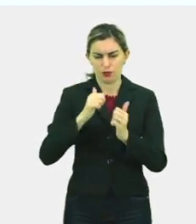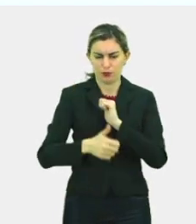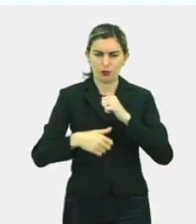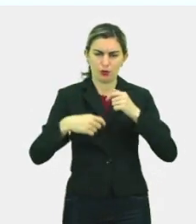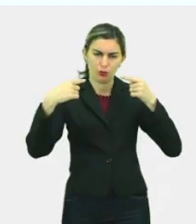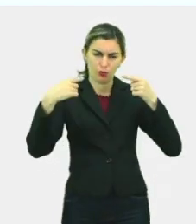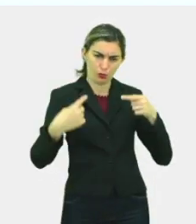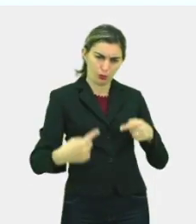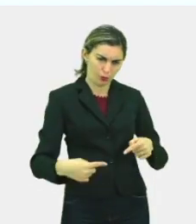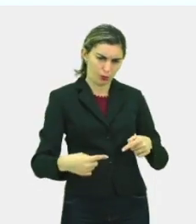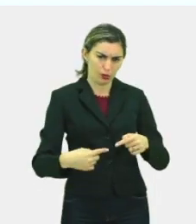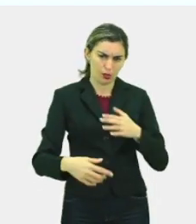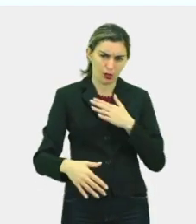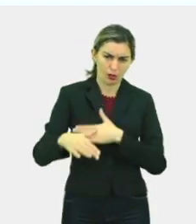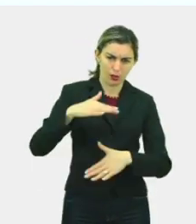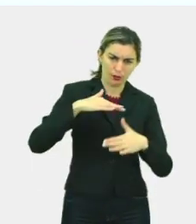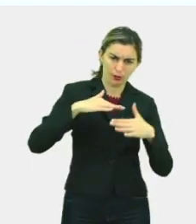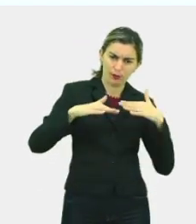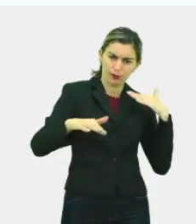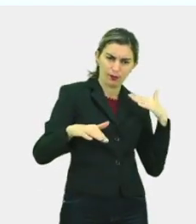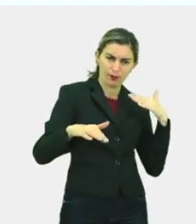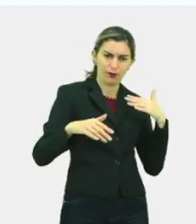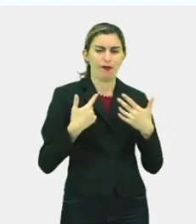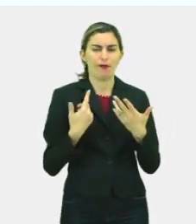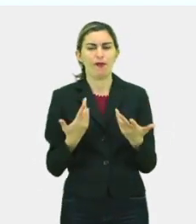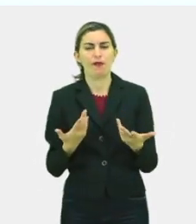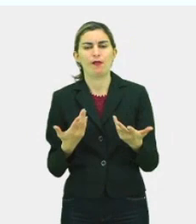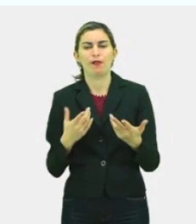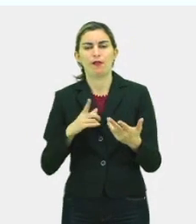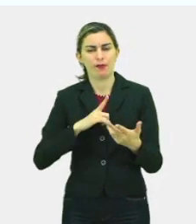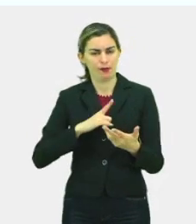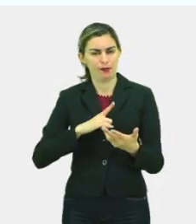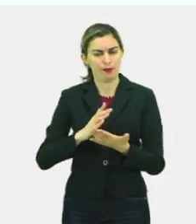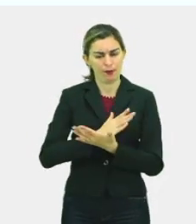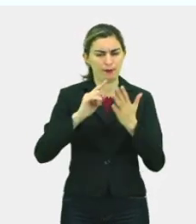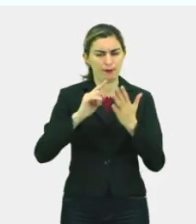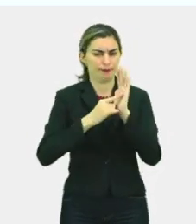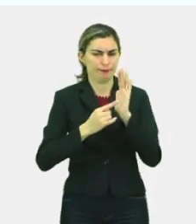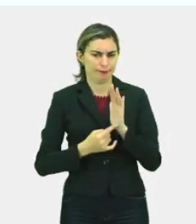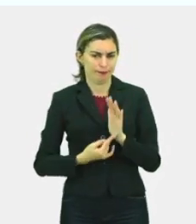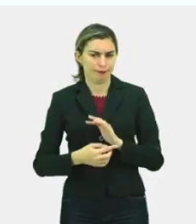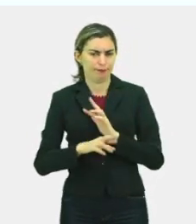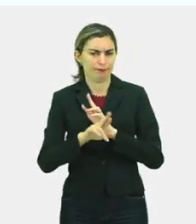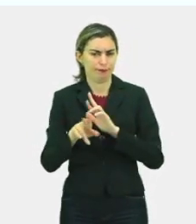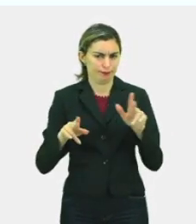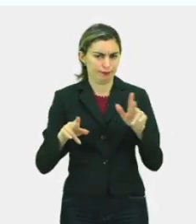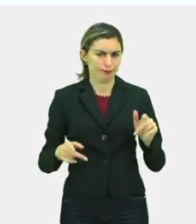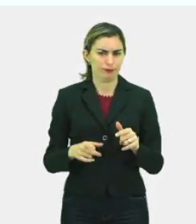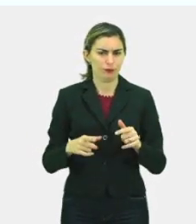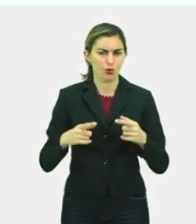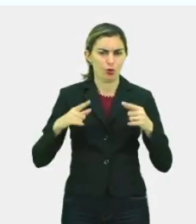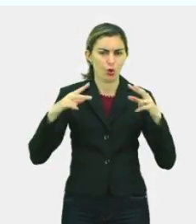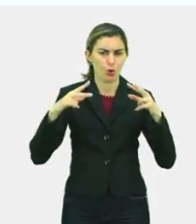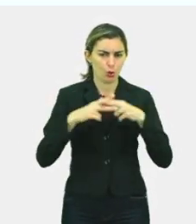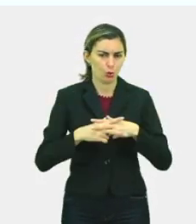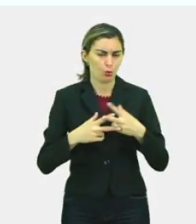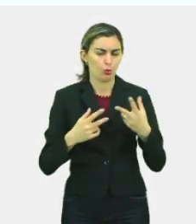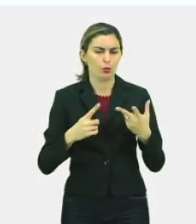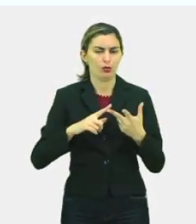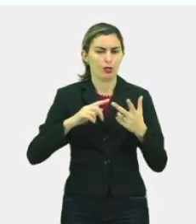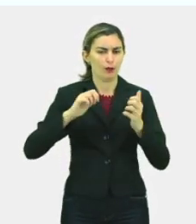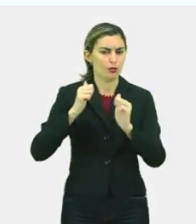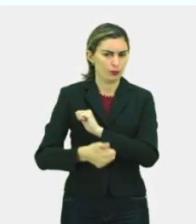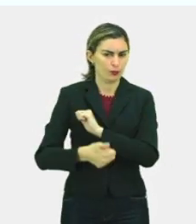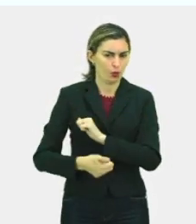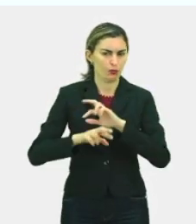esporte de combate ele simula as artes marciais? Então, a gente tem uma classificação que diferencia luta de arte marcial e